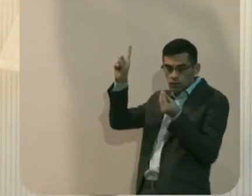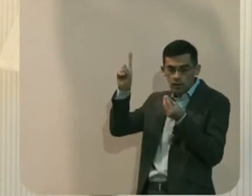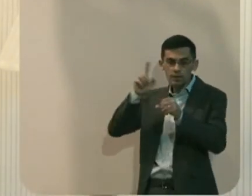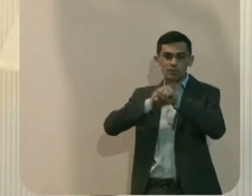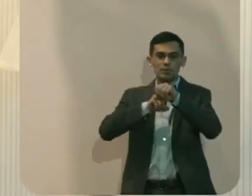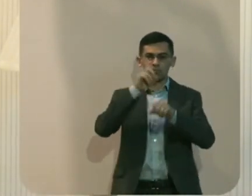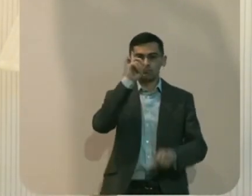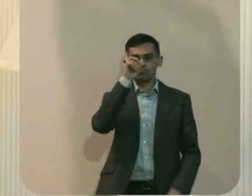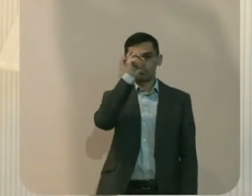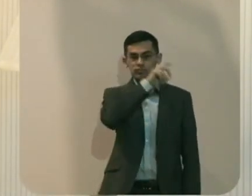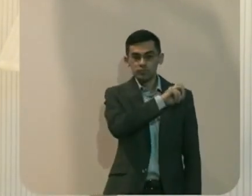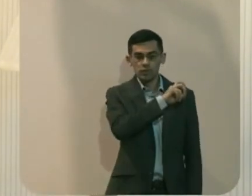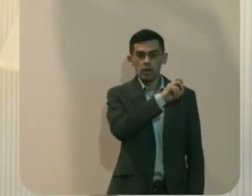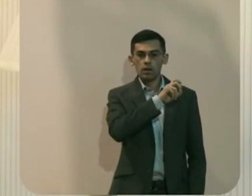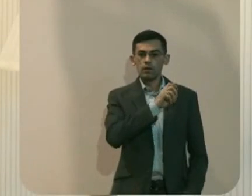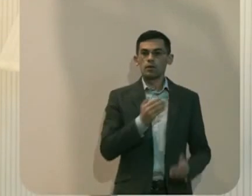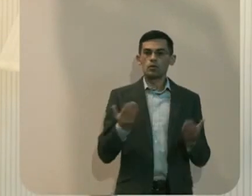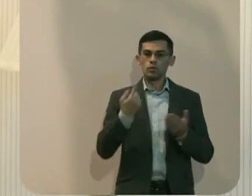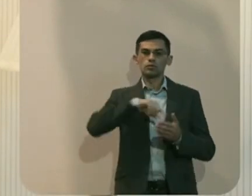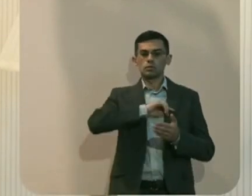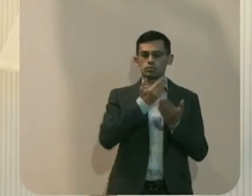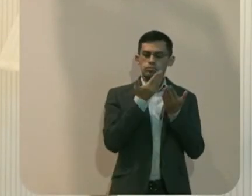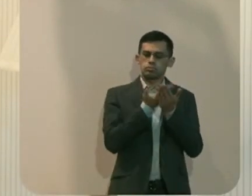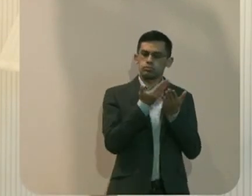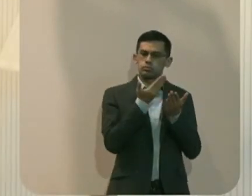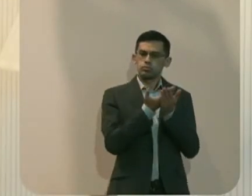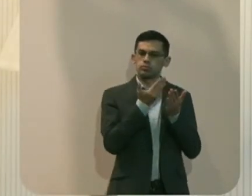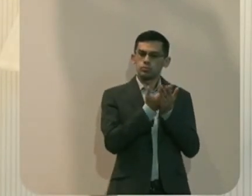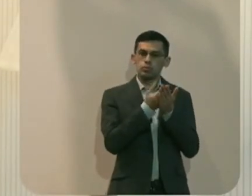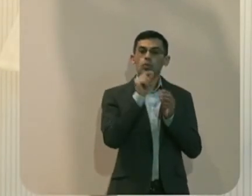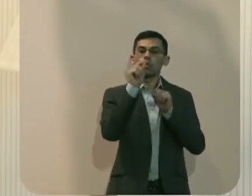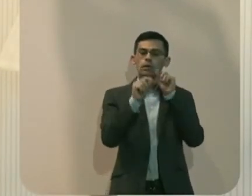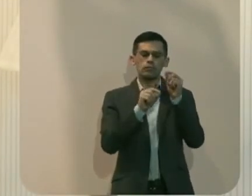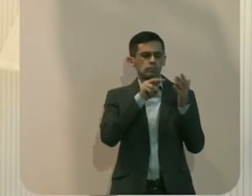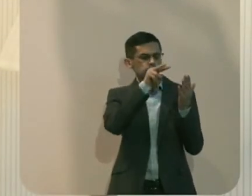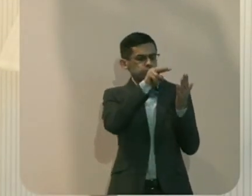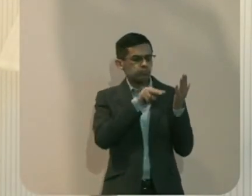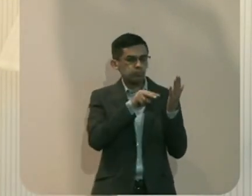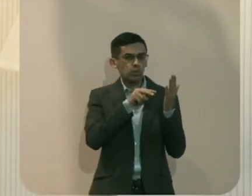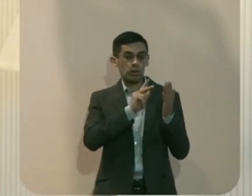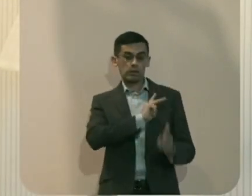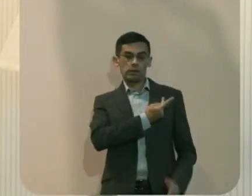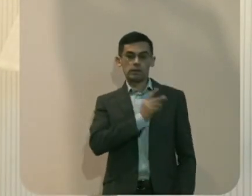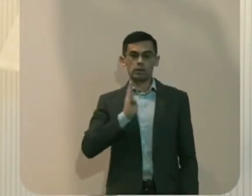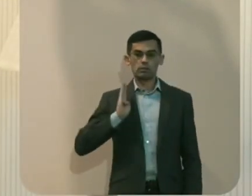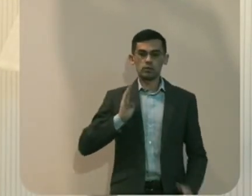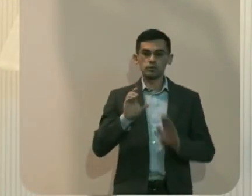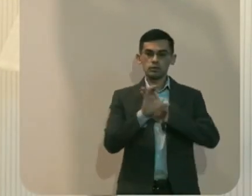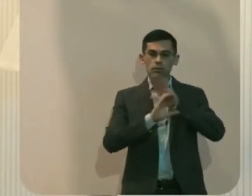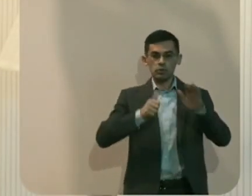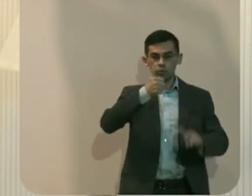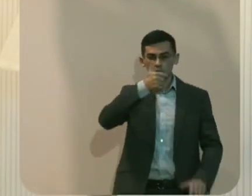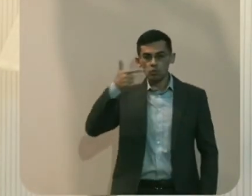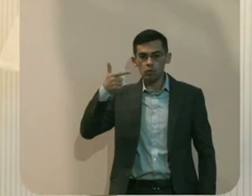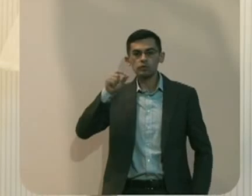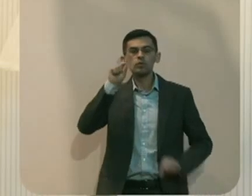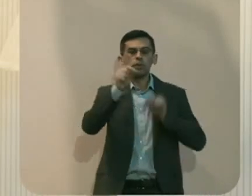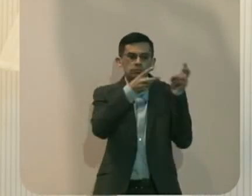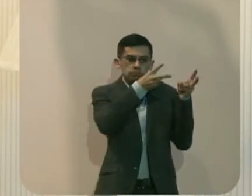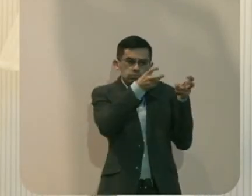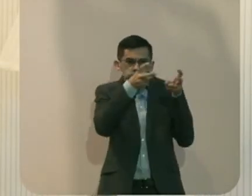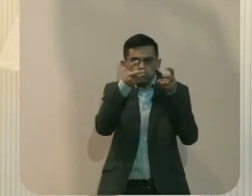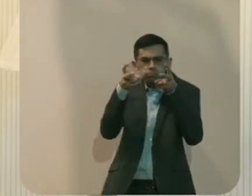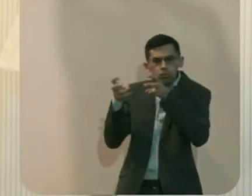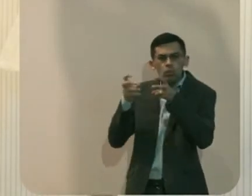crise. E nessa parte que estamos agora estudando, estamos avaliando Hebreus 12, na